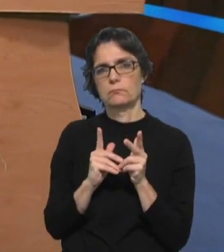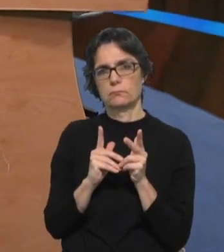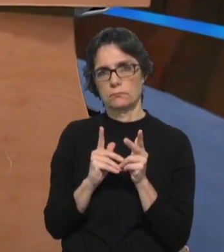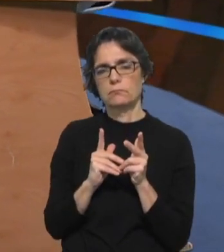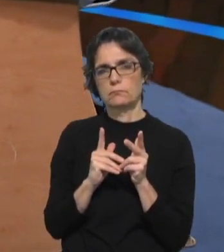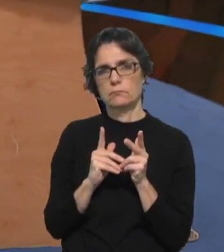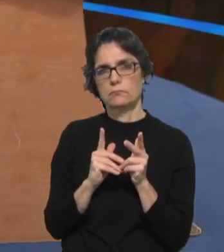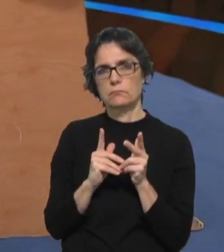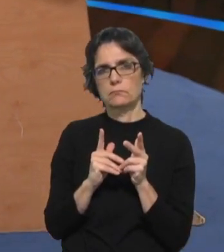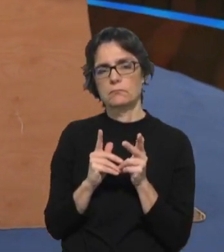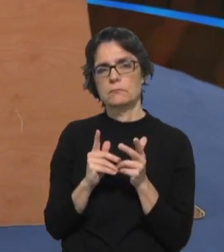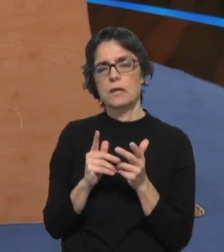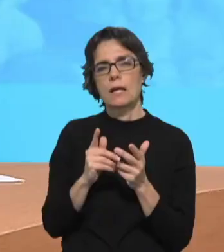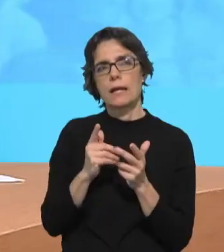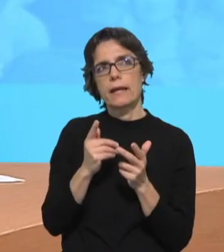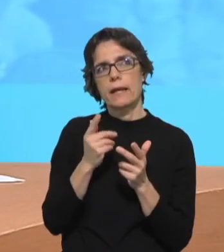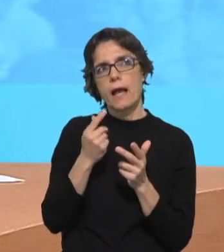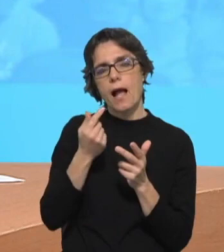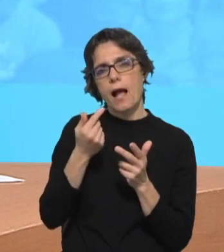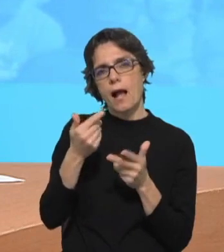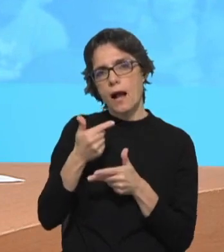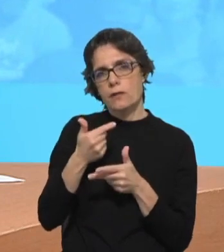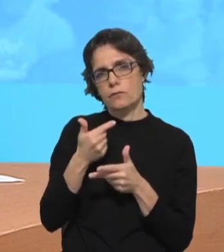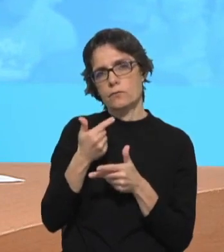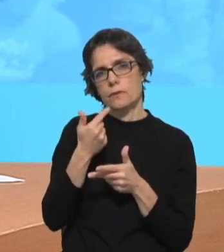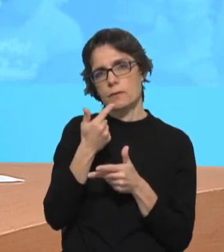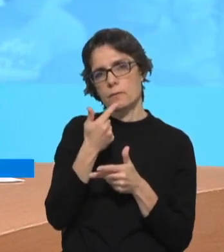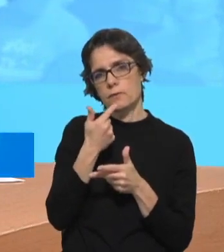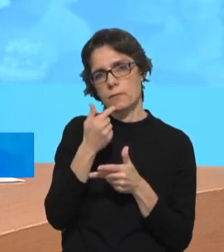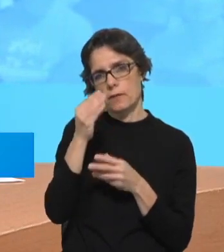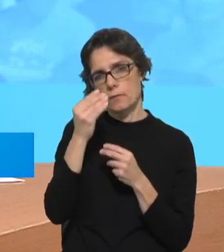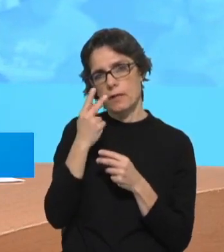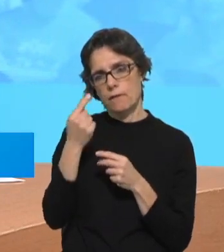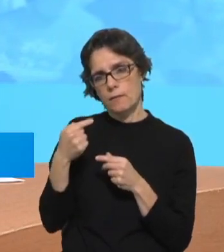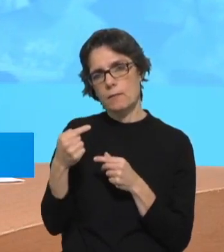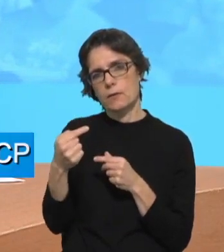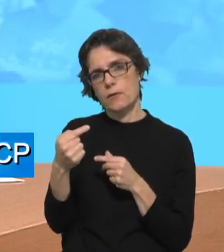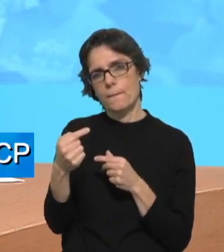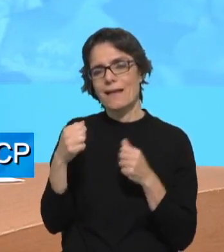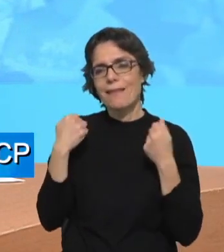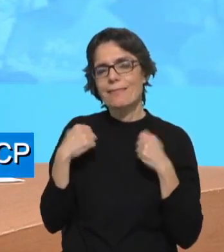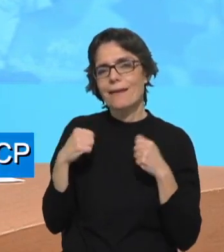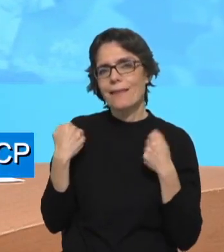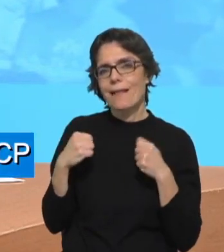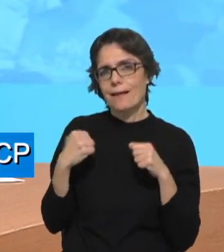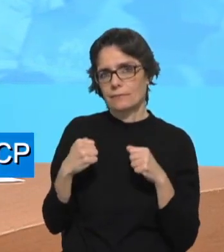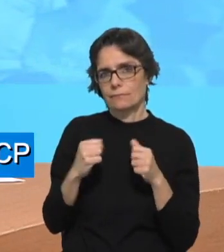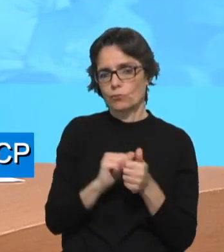transposto para outros domínios da nossa vida. Essa experiência fundamental que é treinar, é uma experiência que, de alguma maneira,